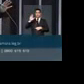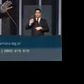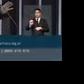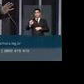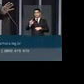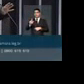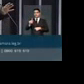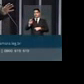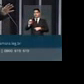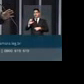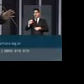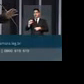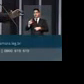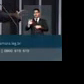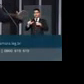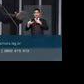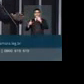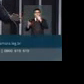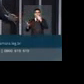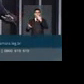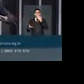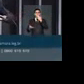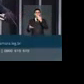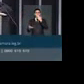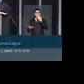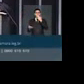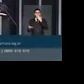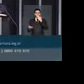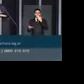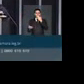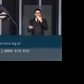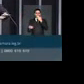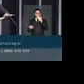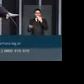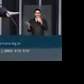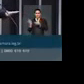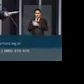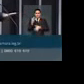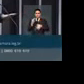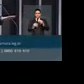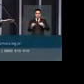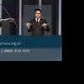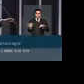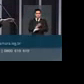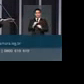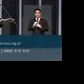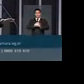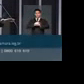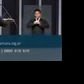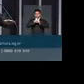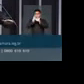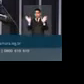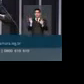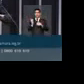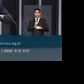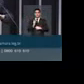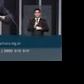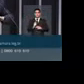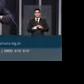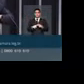senhor presidente, com essa questão definitivamente esclarecida,